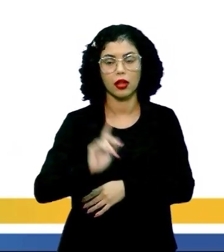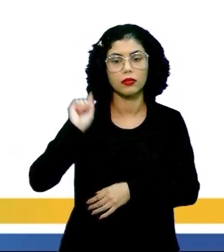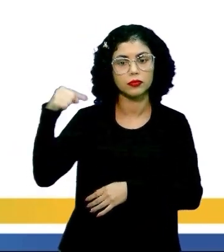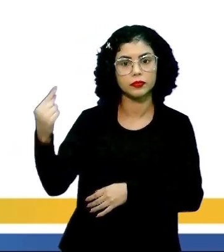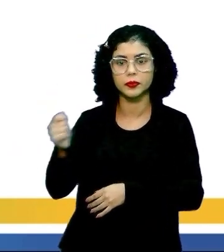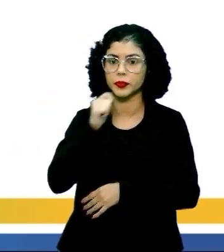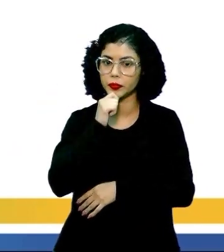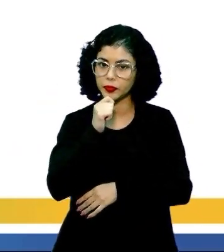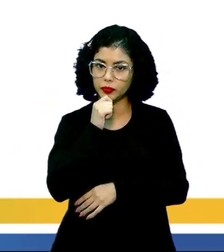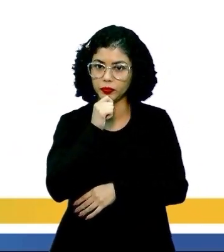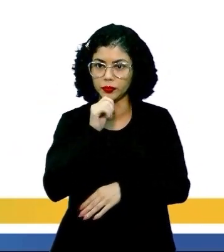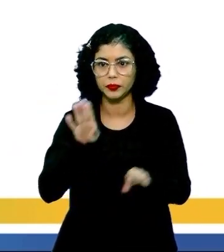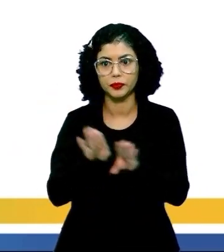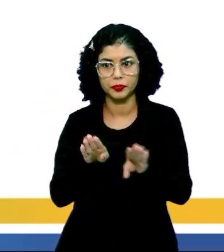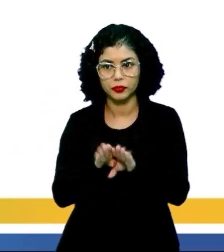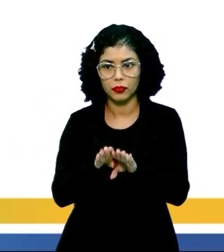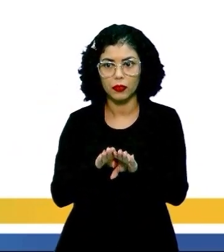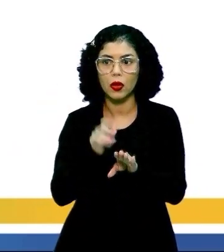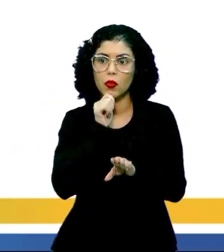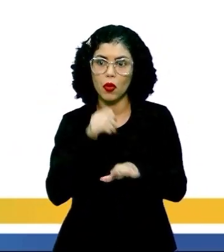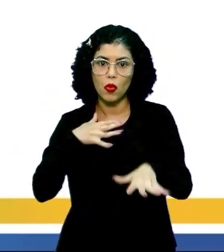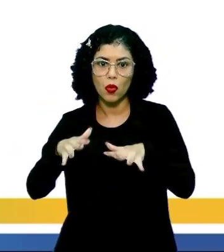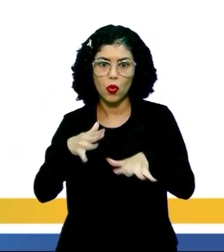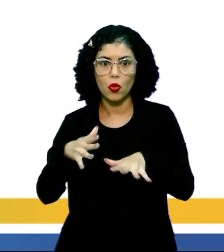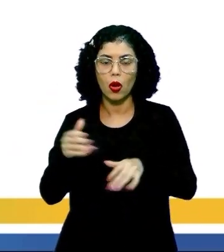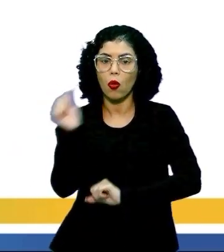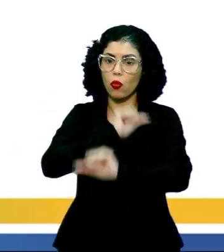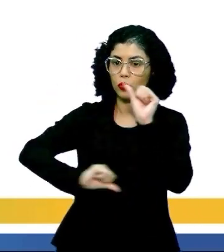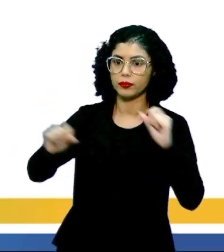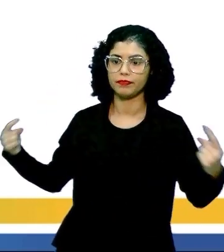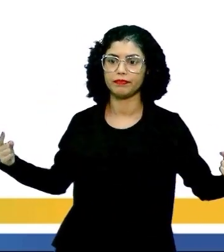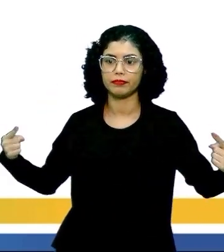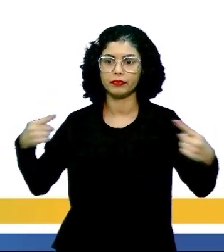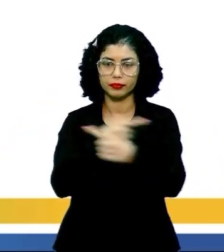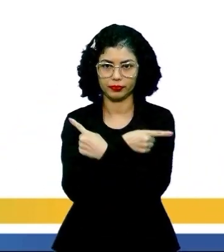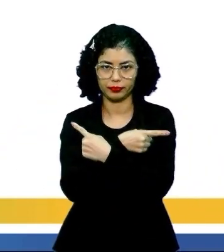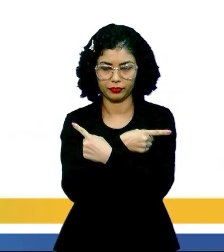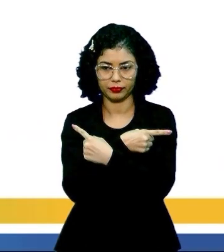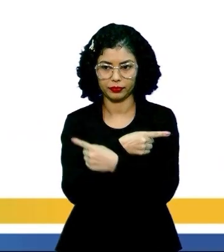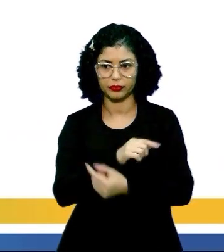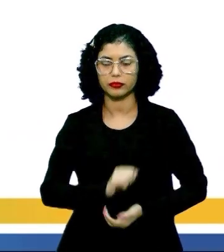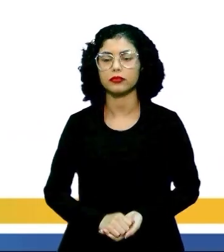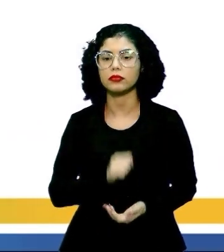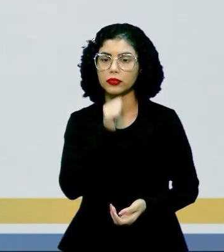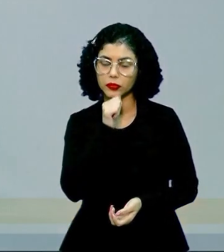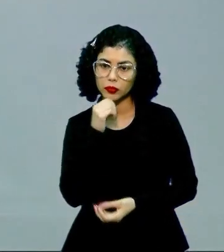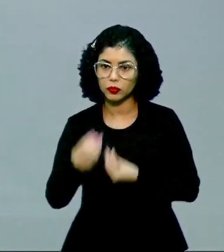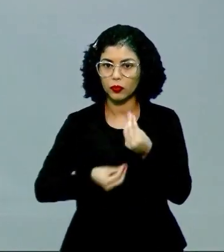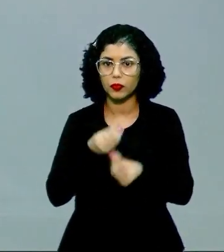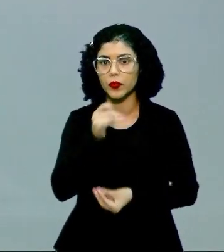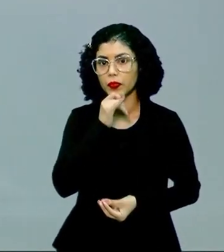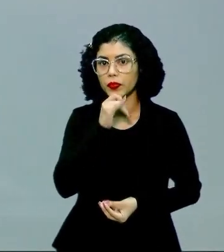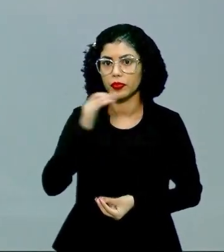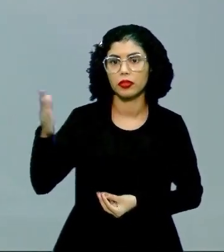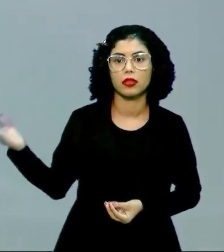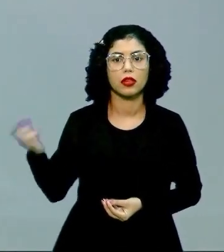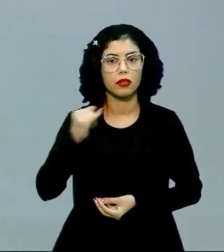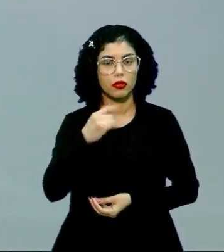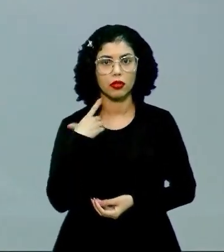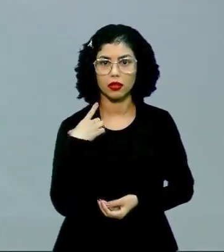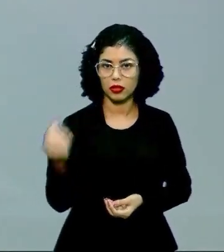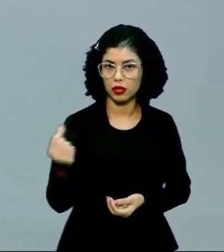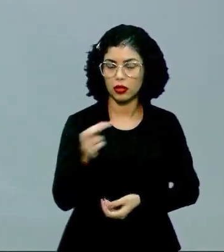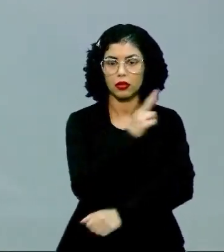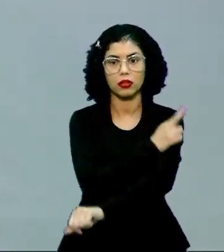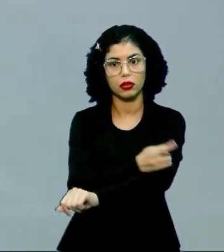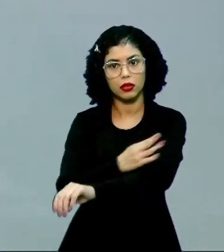aquele cujo deslocamento do móvel ele vai se dar no sentido contrário a da orientação da trajetória tomamos como exemplo né se você sai de